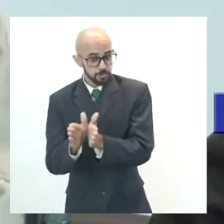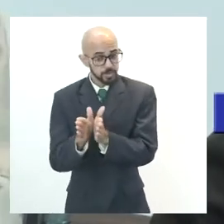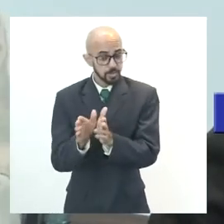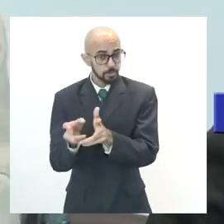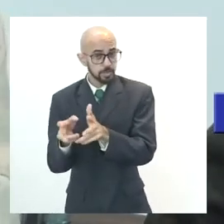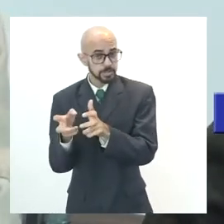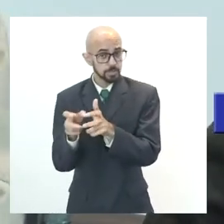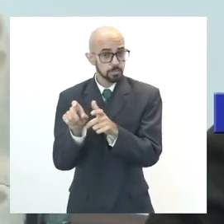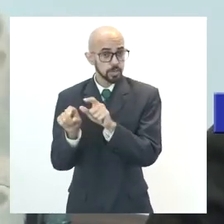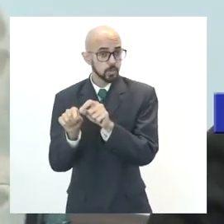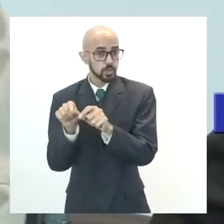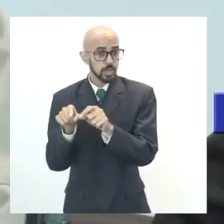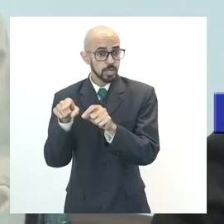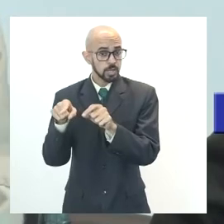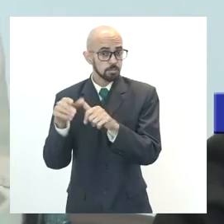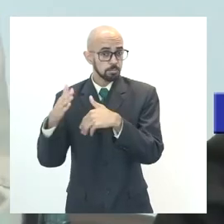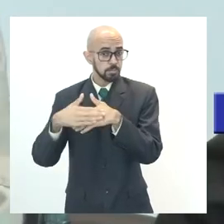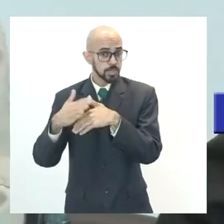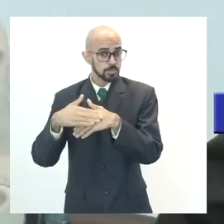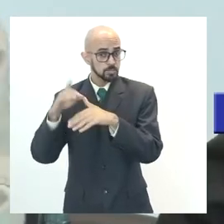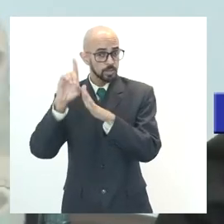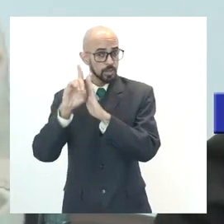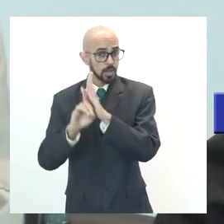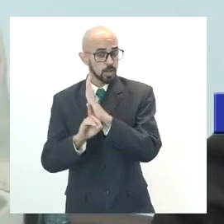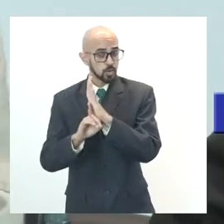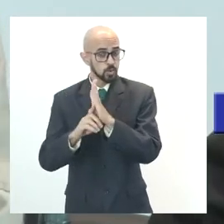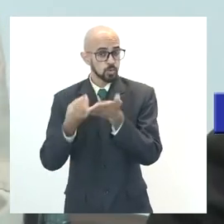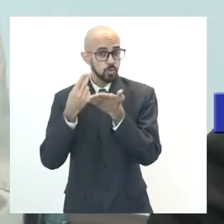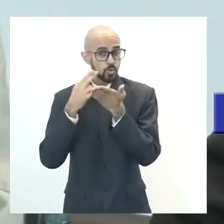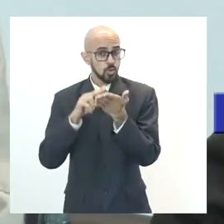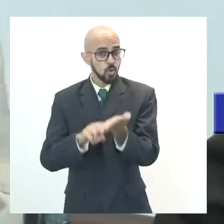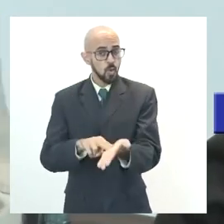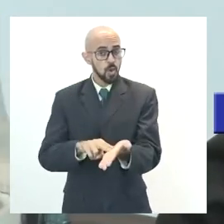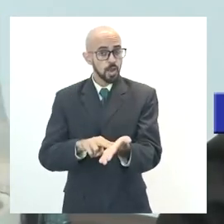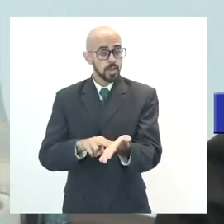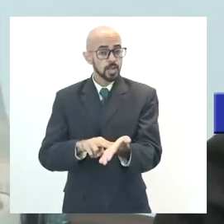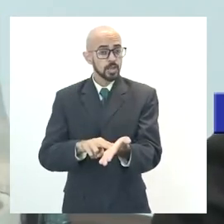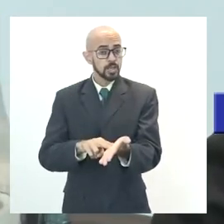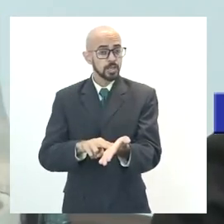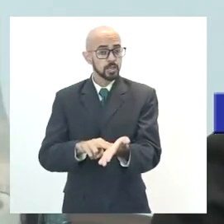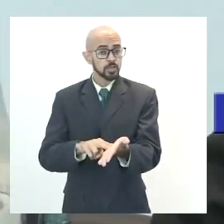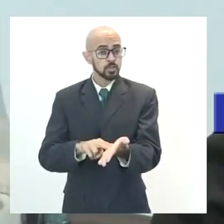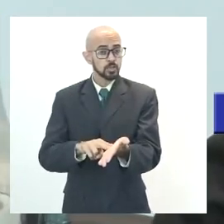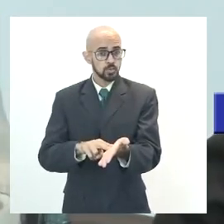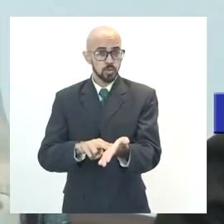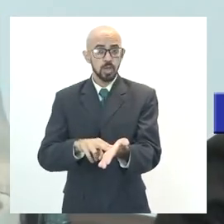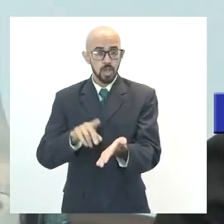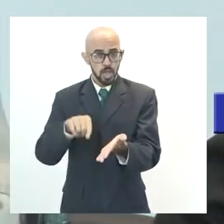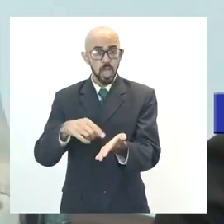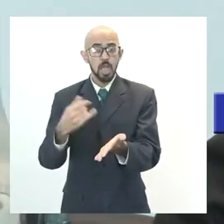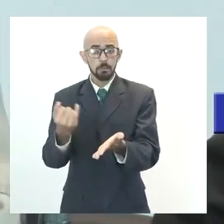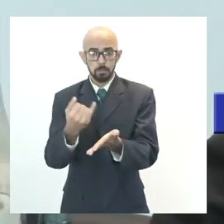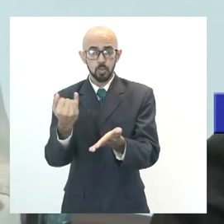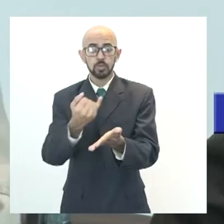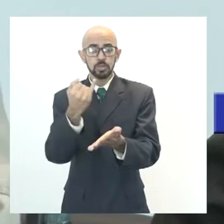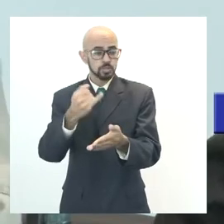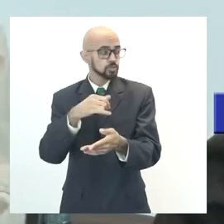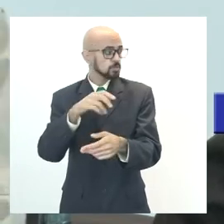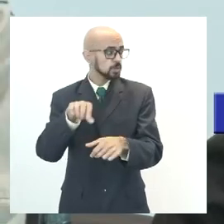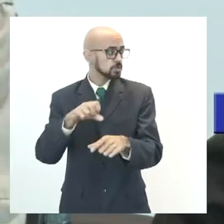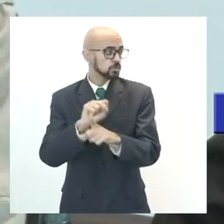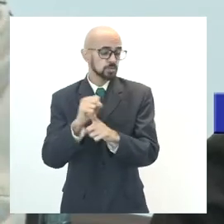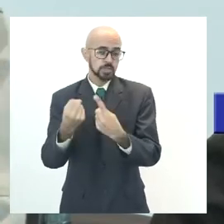percebeu e ele declarou que o Correios era superavitário que o correio era essencial para a sociedade brasileira